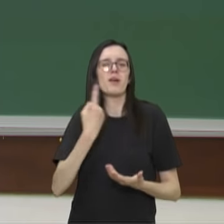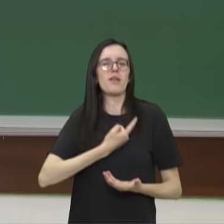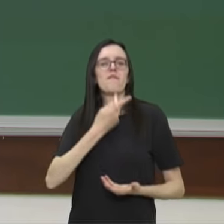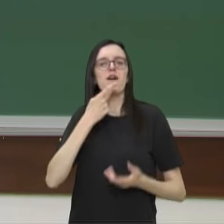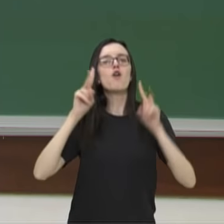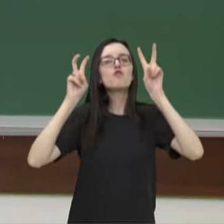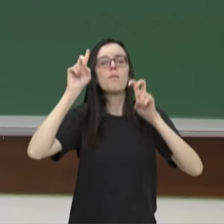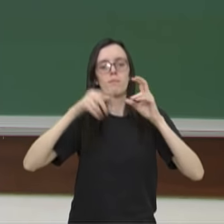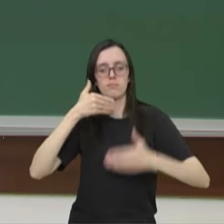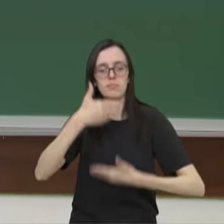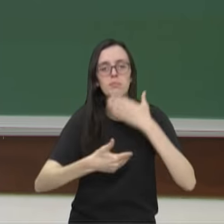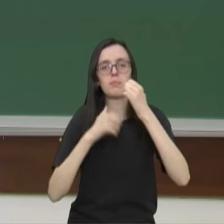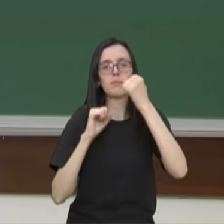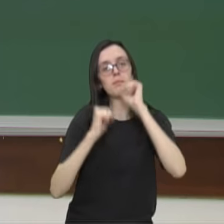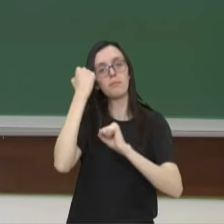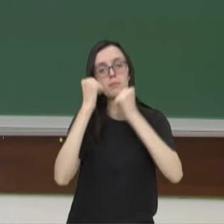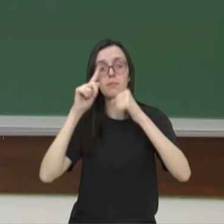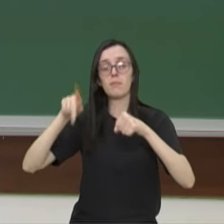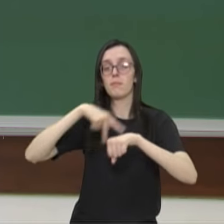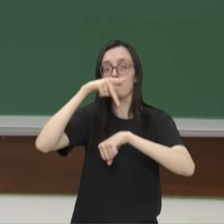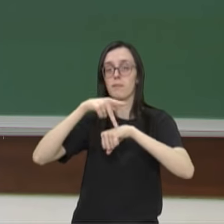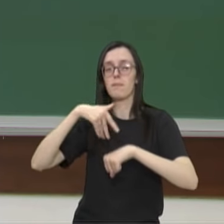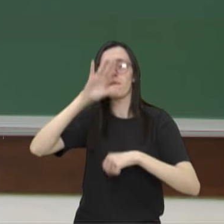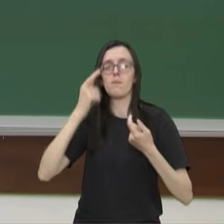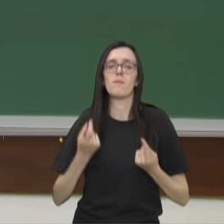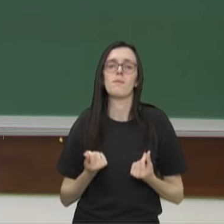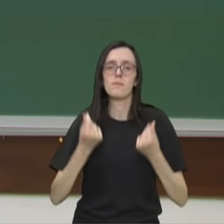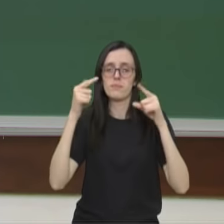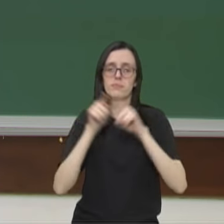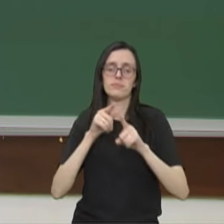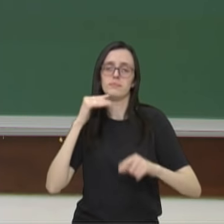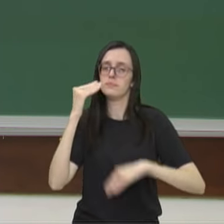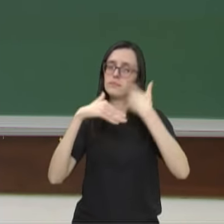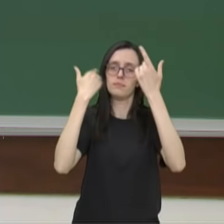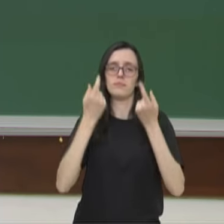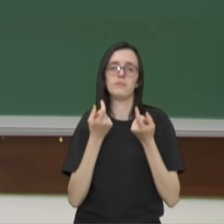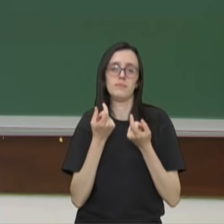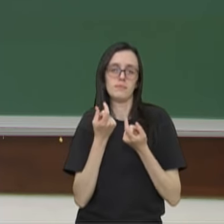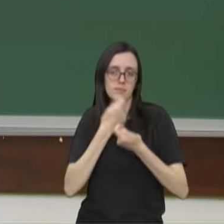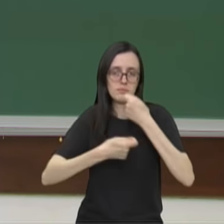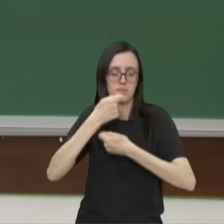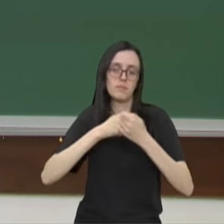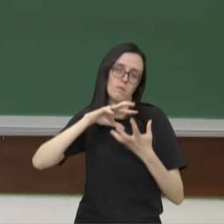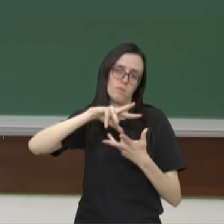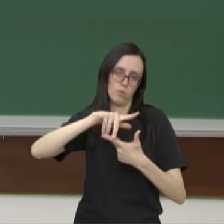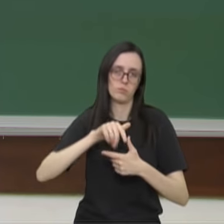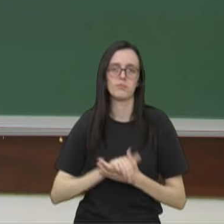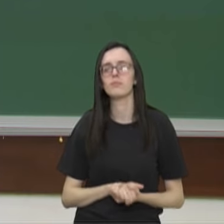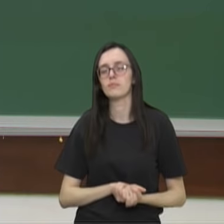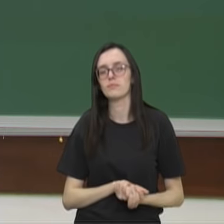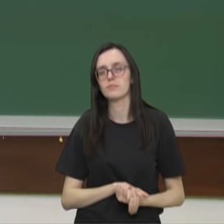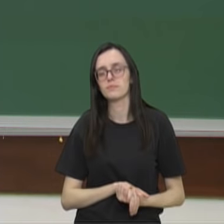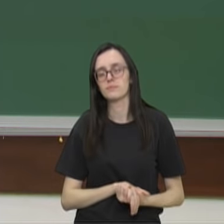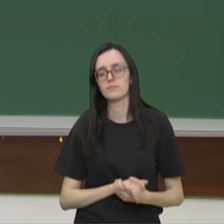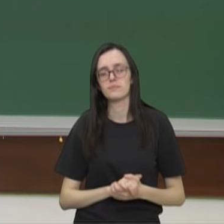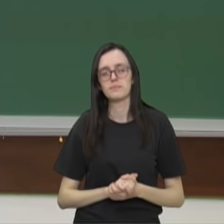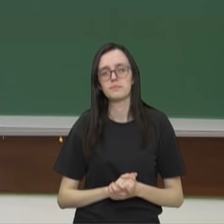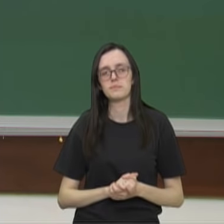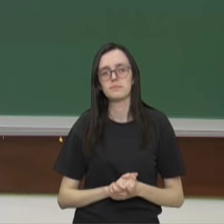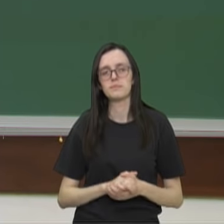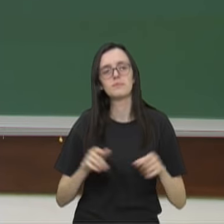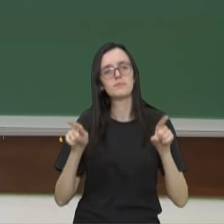falando do processo de industrialização um dos países mais ricos e desenvolvidos economicamente do mundo além